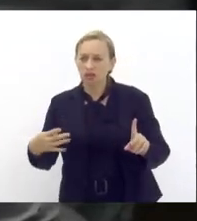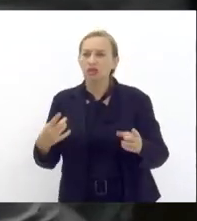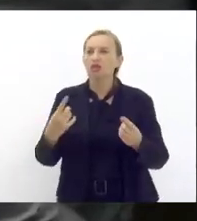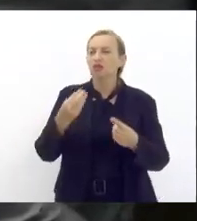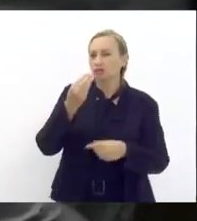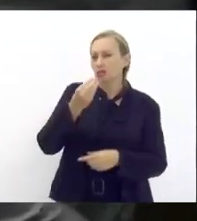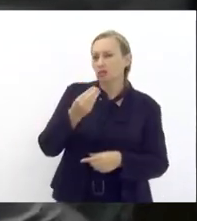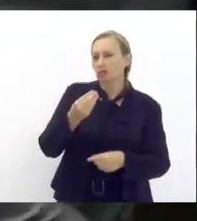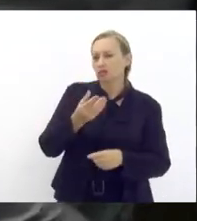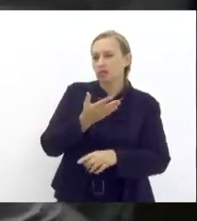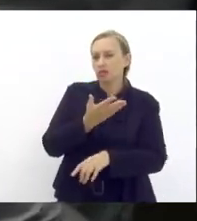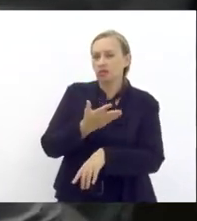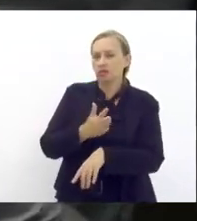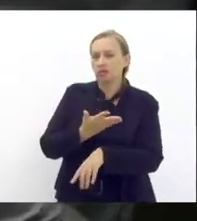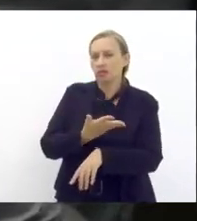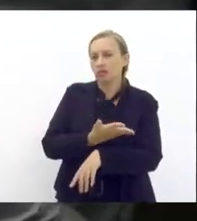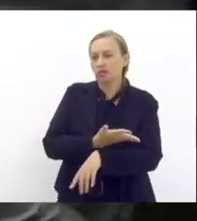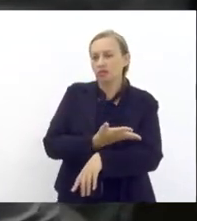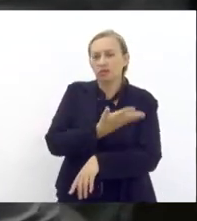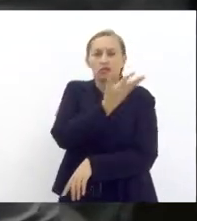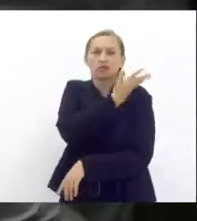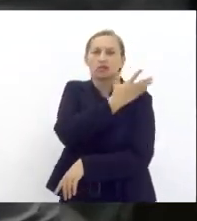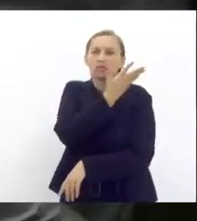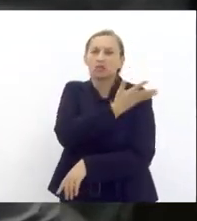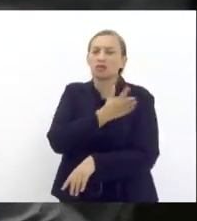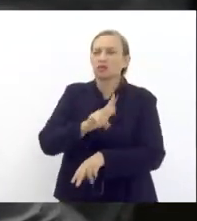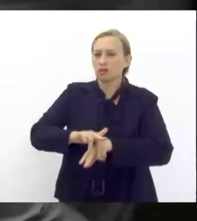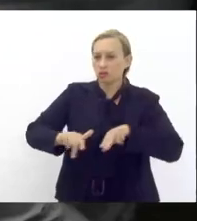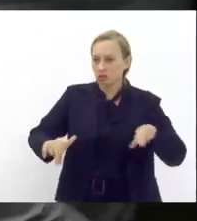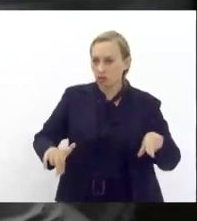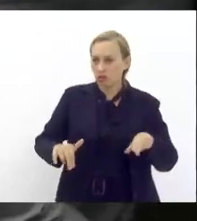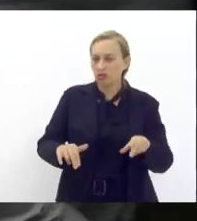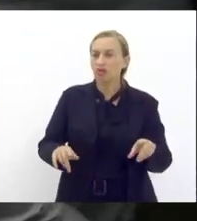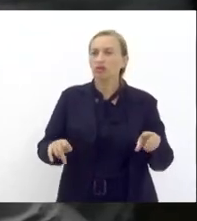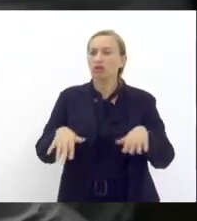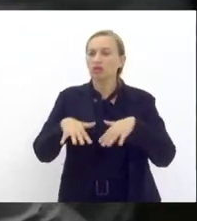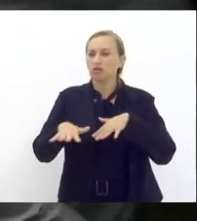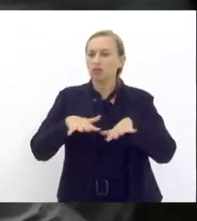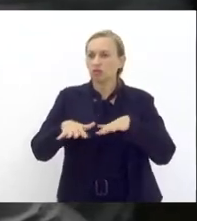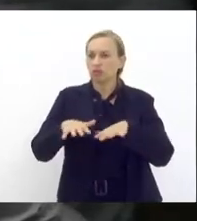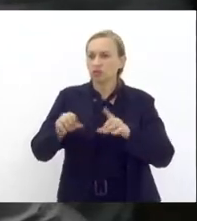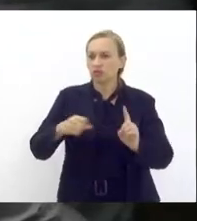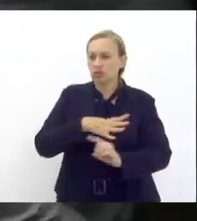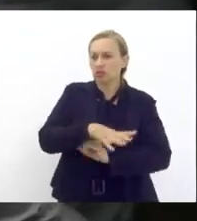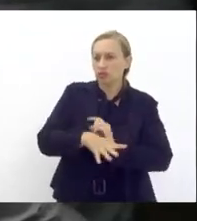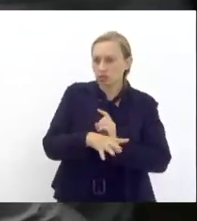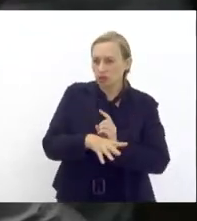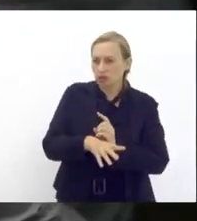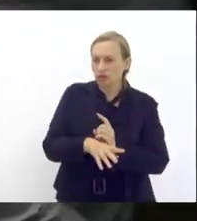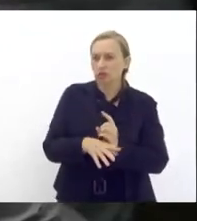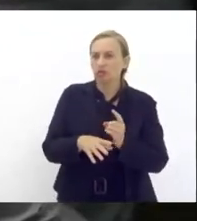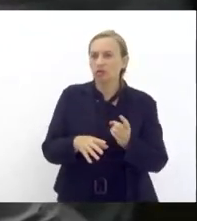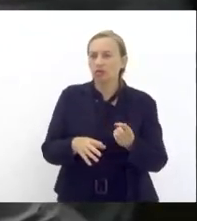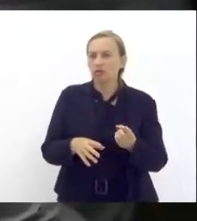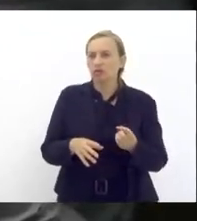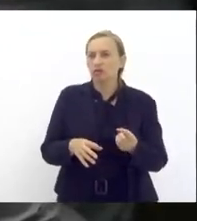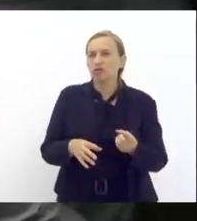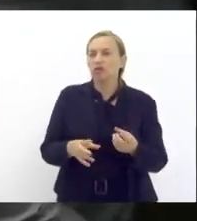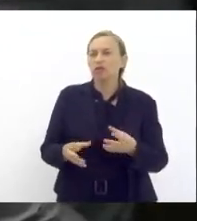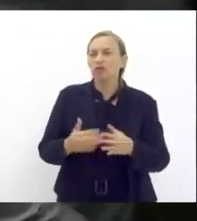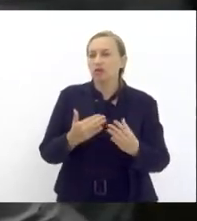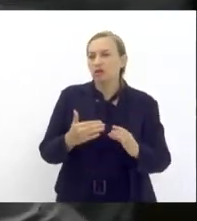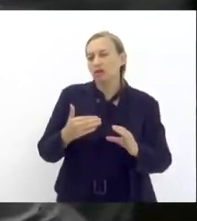do pertencimento étnico, orientação sexual, e os movimentos sociais que carrearam, que entregaram para esta